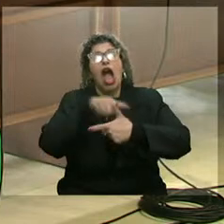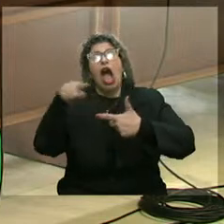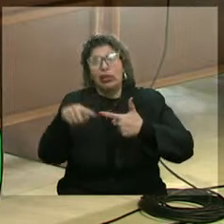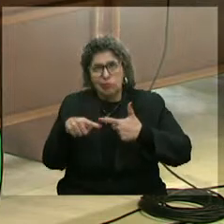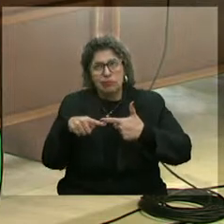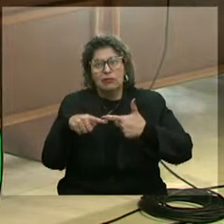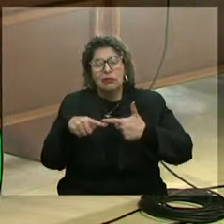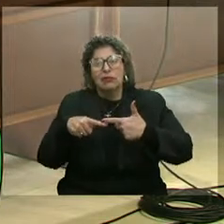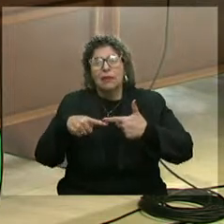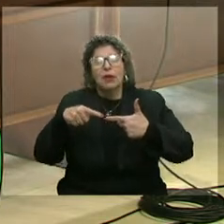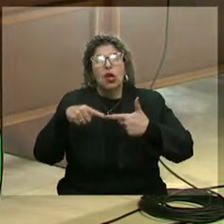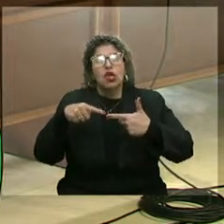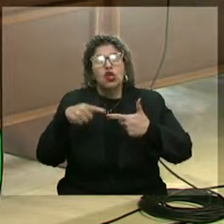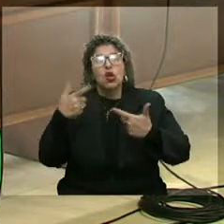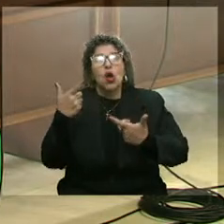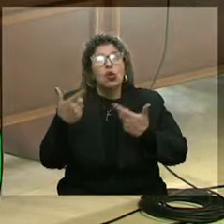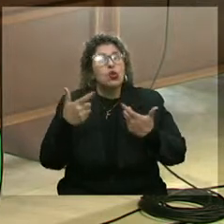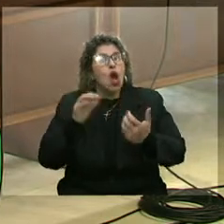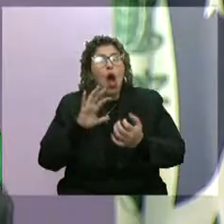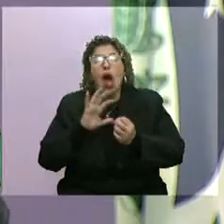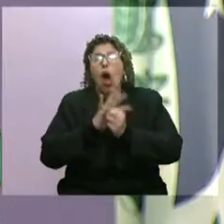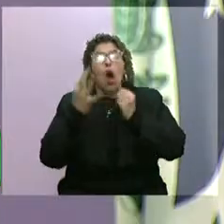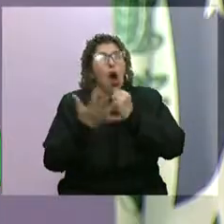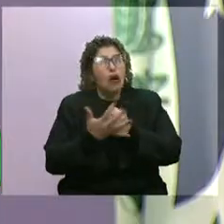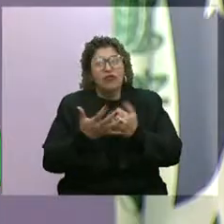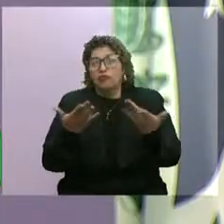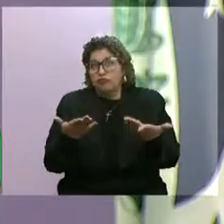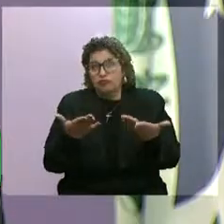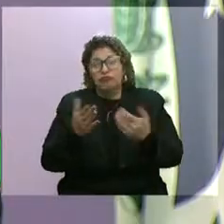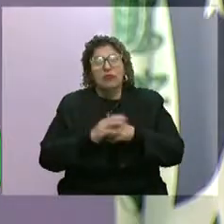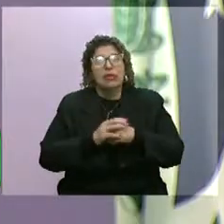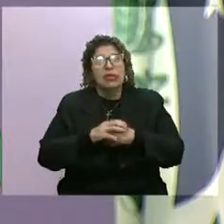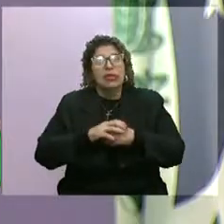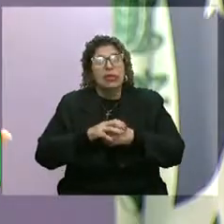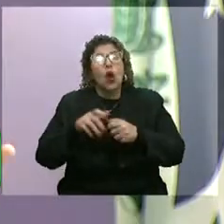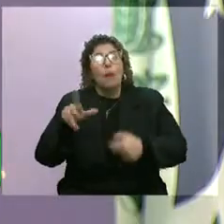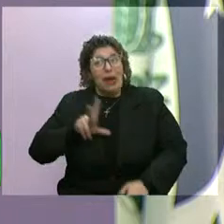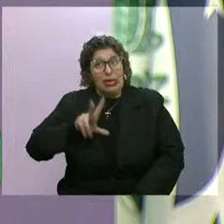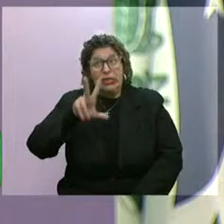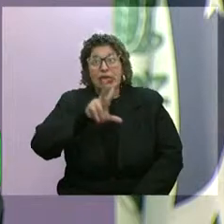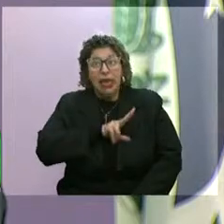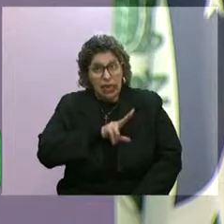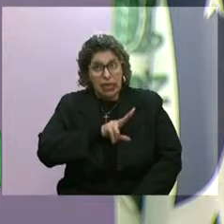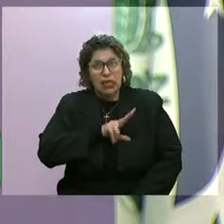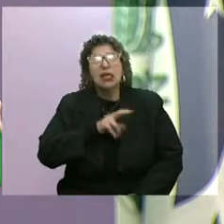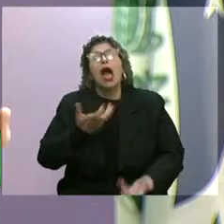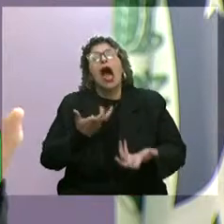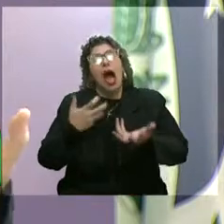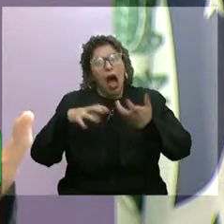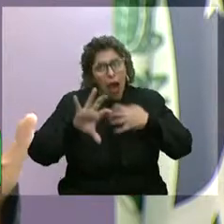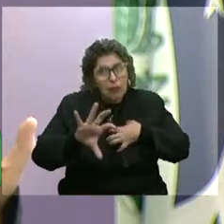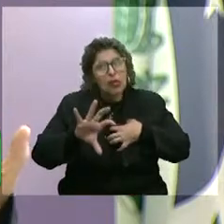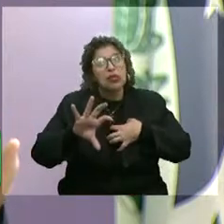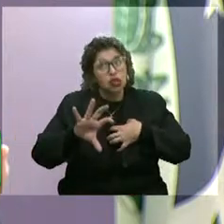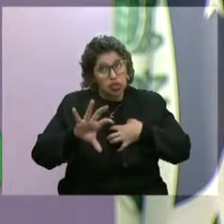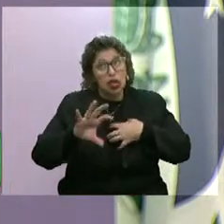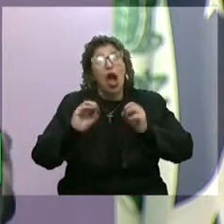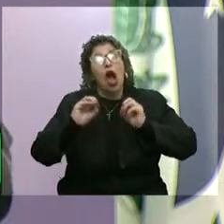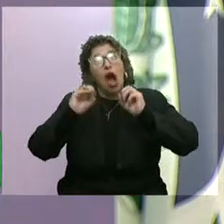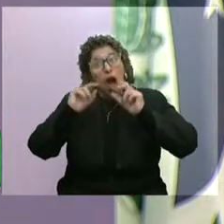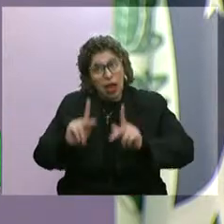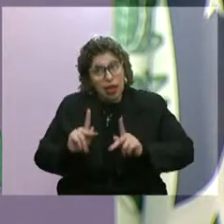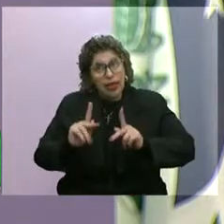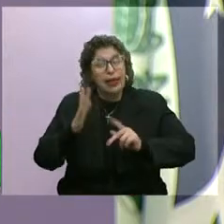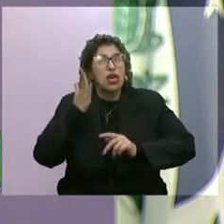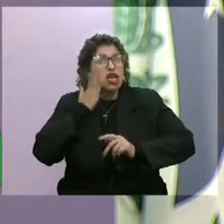Então, ele vai olhar para o atendimento da saúde na Covid e vai verificar, ele entende, ele tem empatia com as decisões públicas, ele